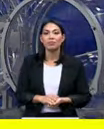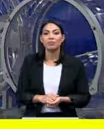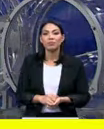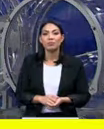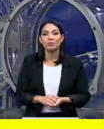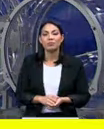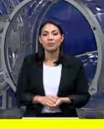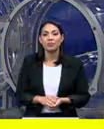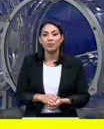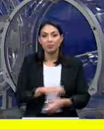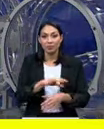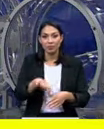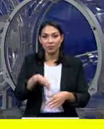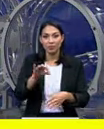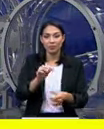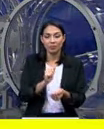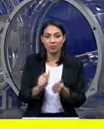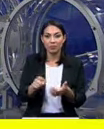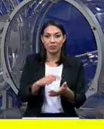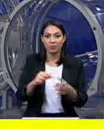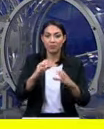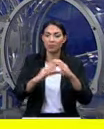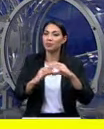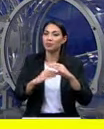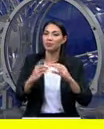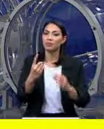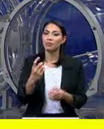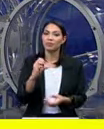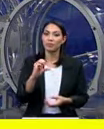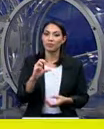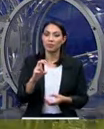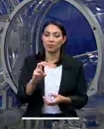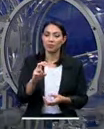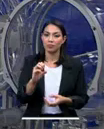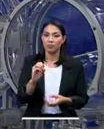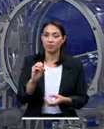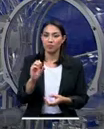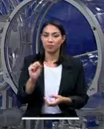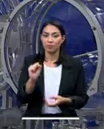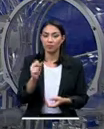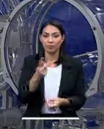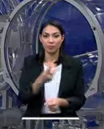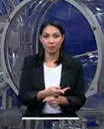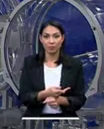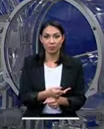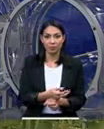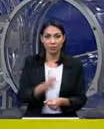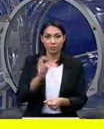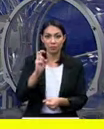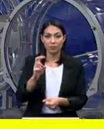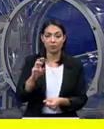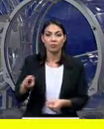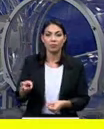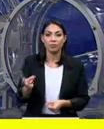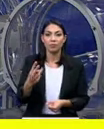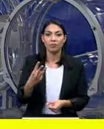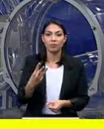Lembrando que este é o sorteio da Time Mania, concurso 1508, com o prêmio estimado em